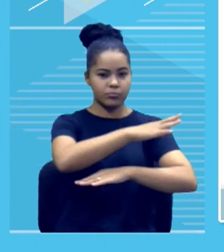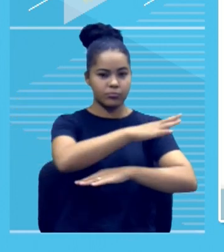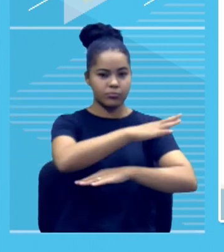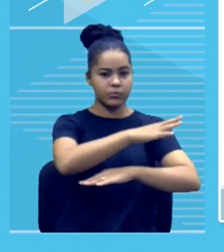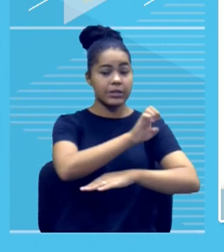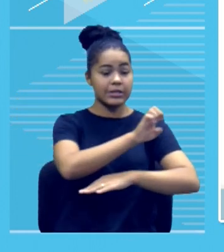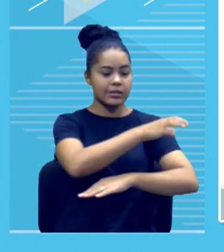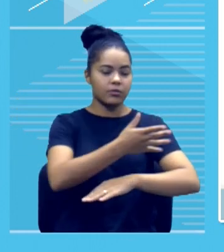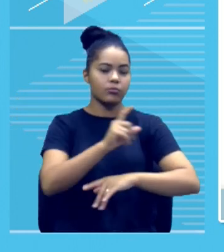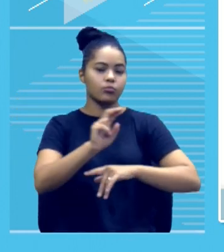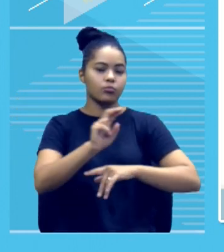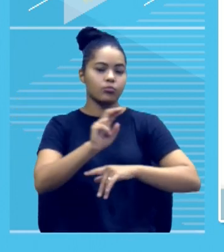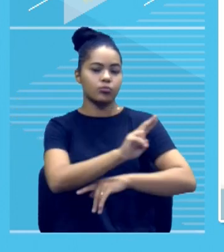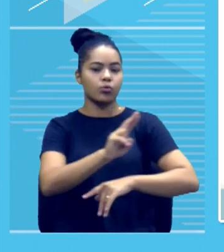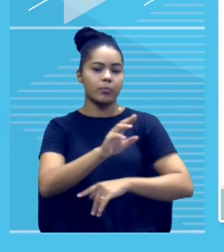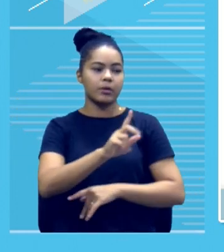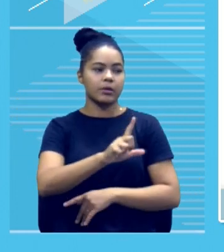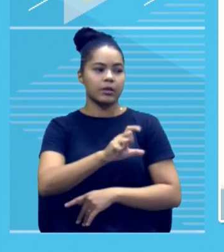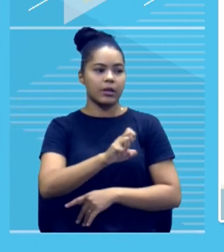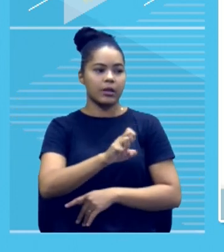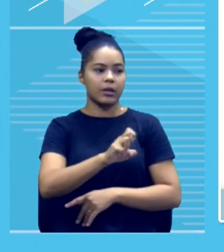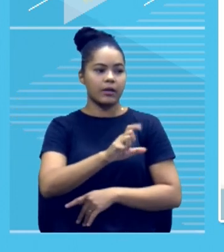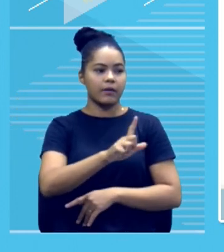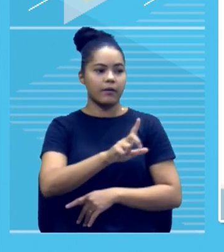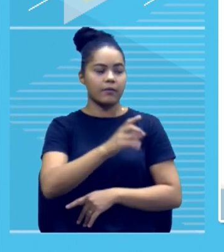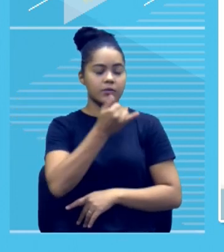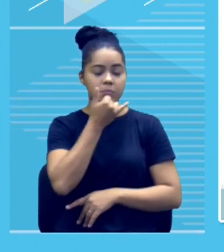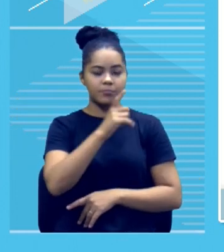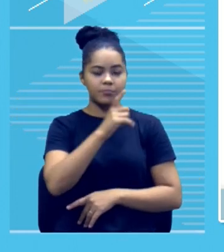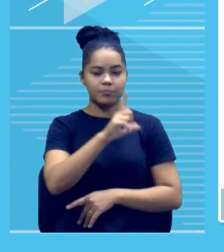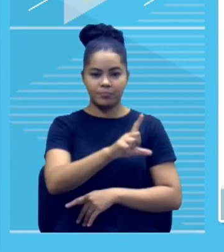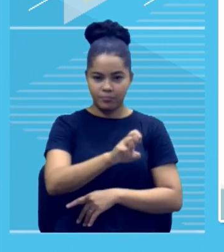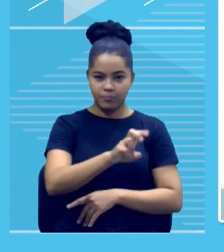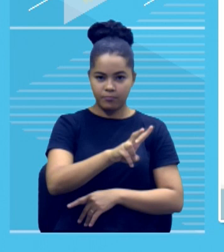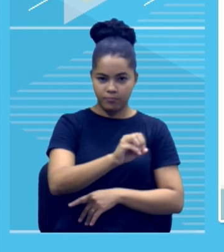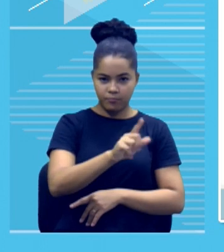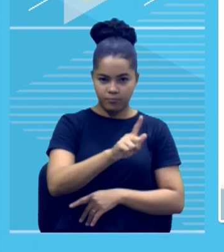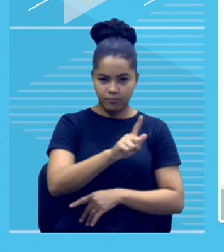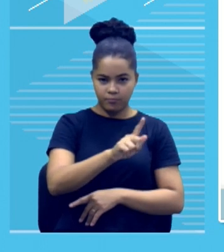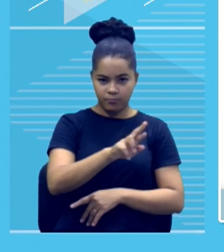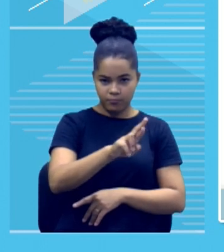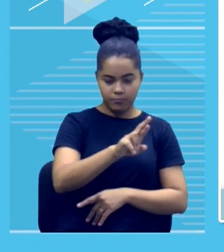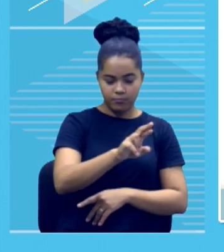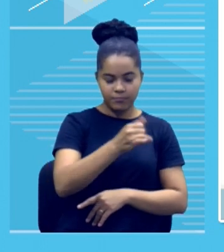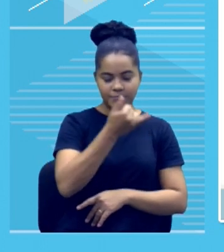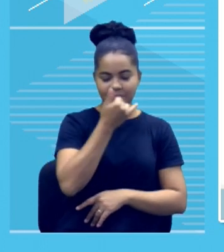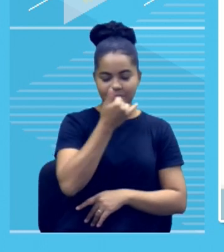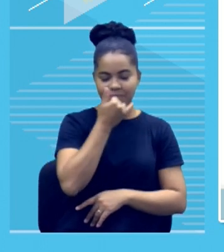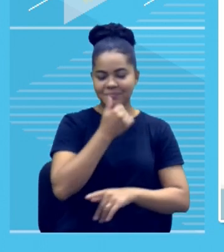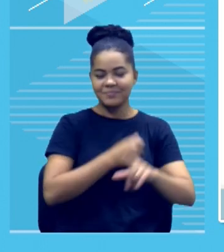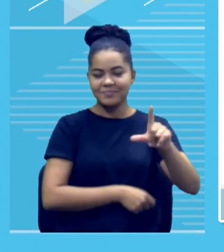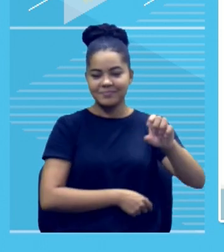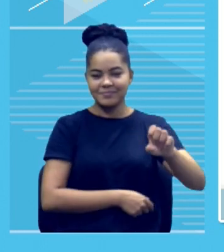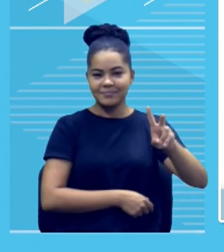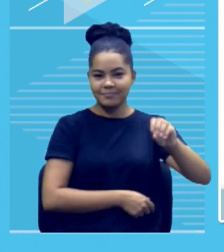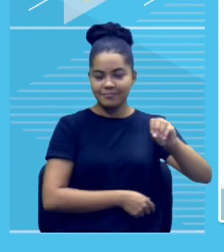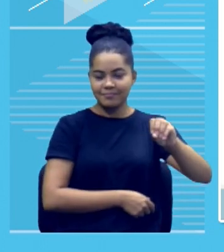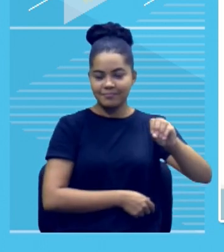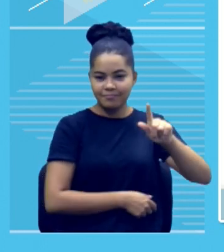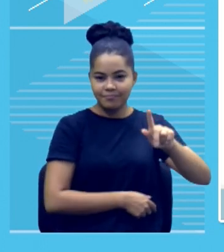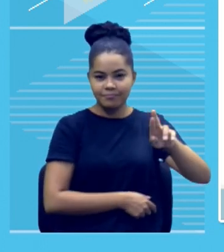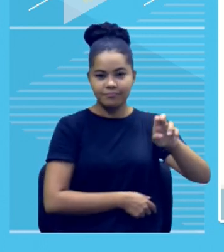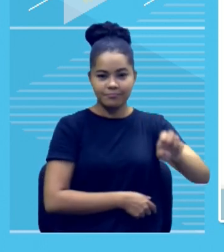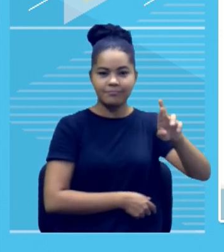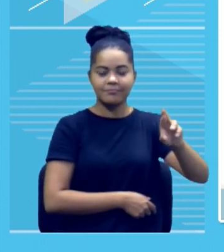de levógero ou desvio negativo. Certo? A soma dos destrógeros com levógero vai dar o